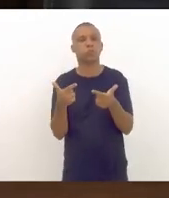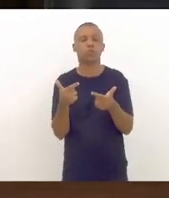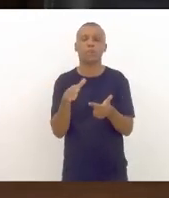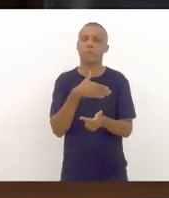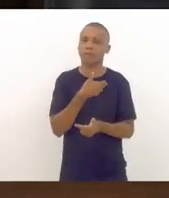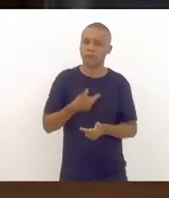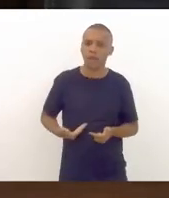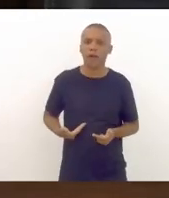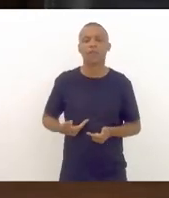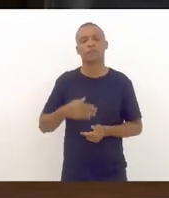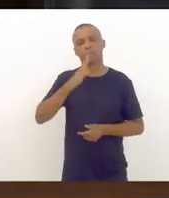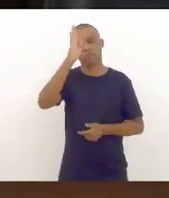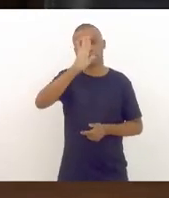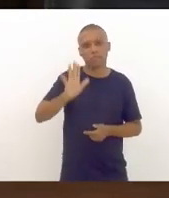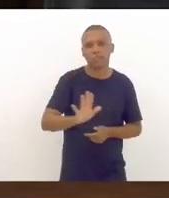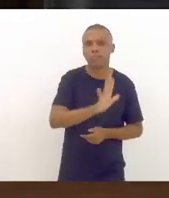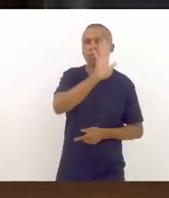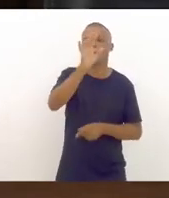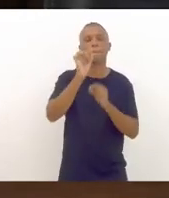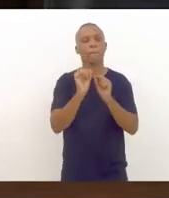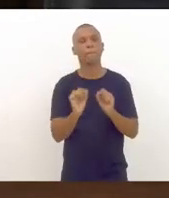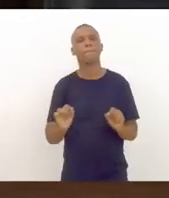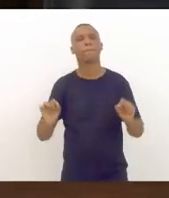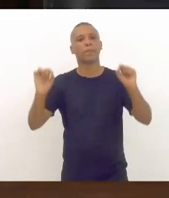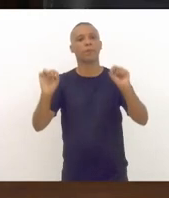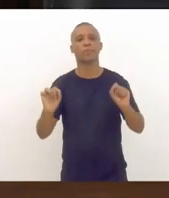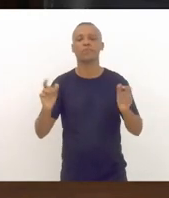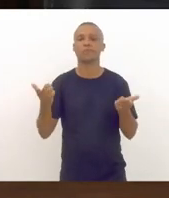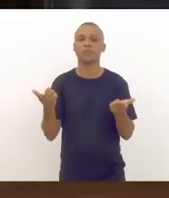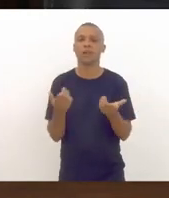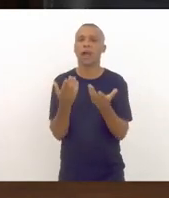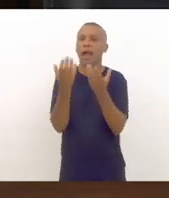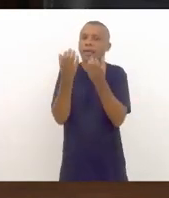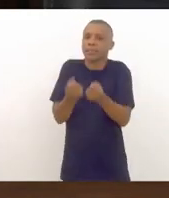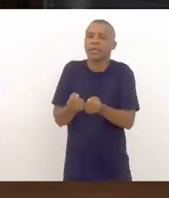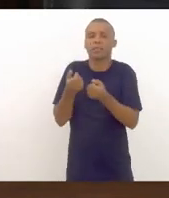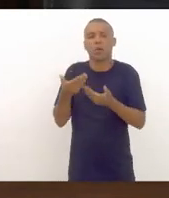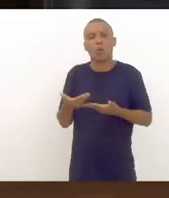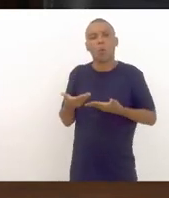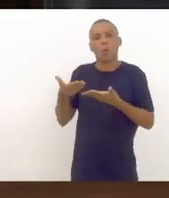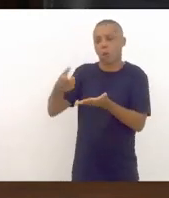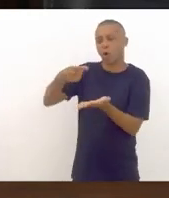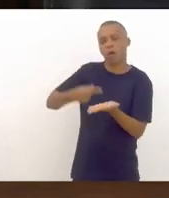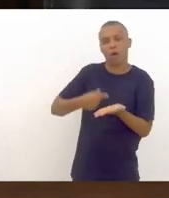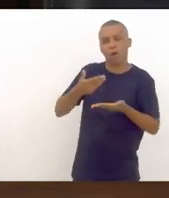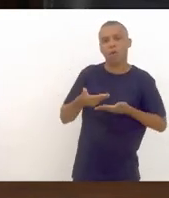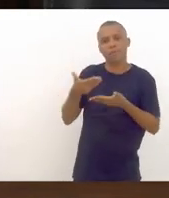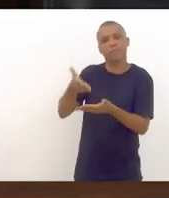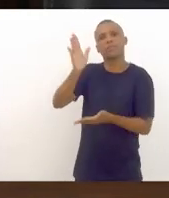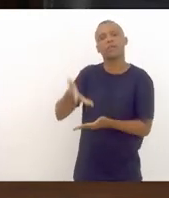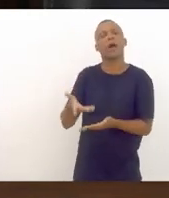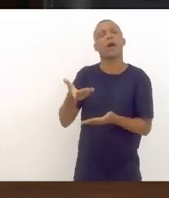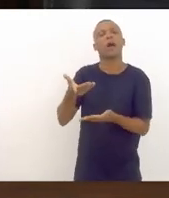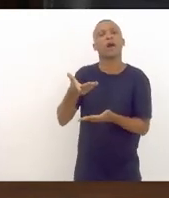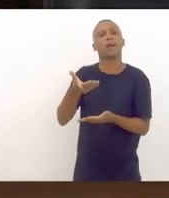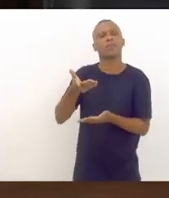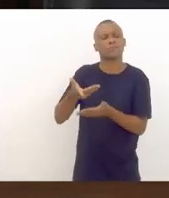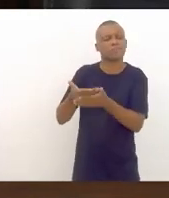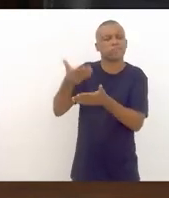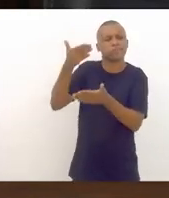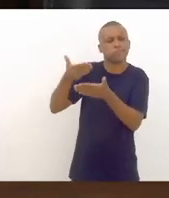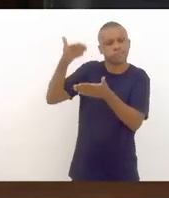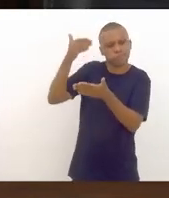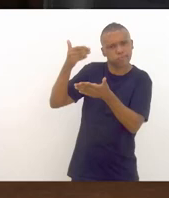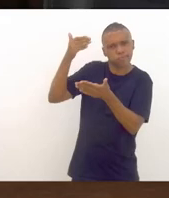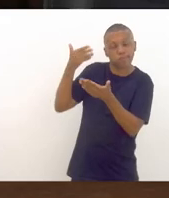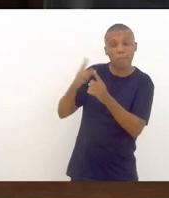estado, por essa nação, e acaba aceitando um convite que já lhe haviam lhe feito outras vezes, mas